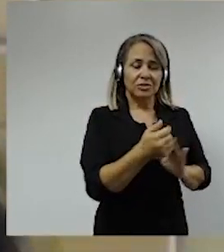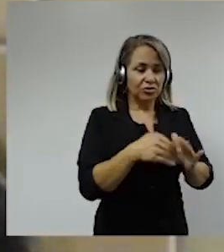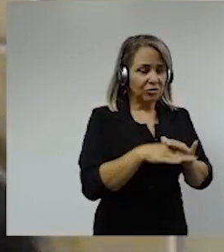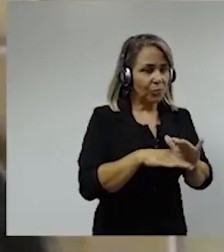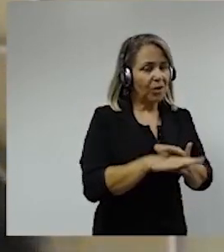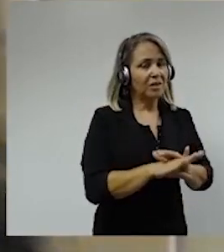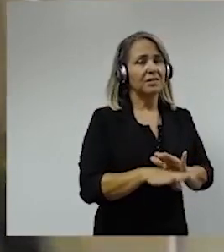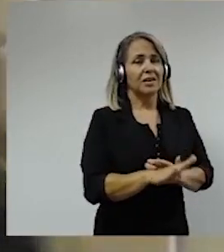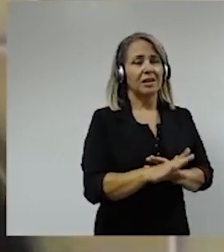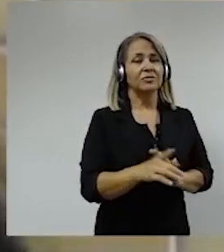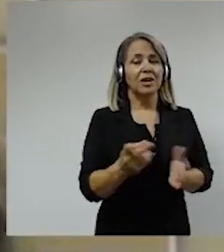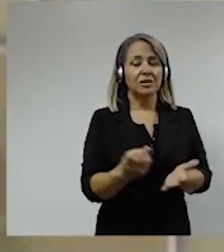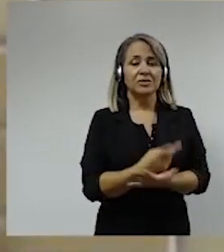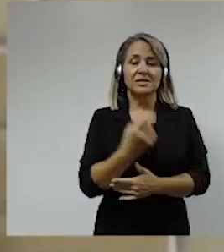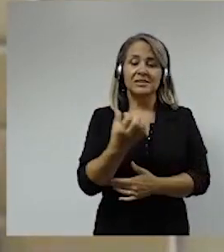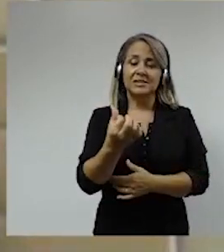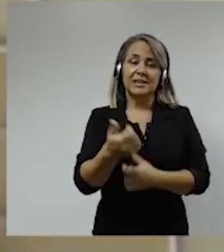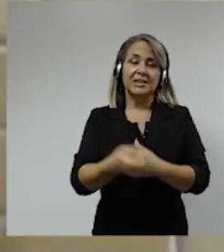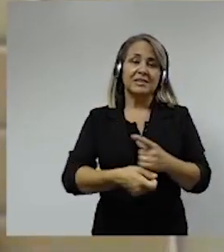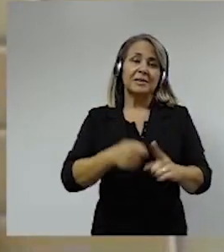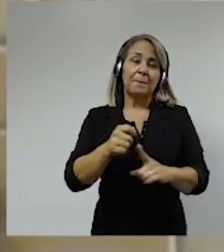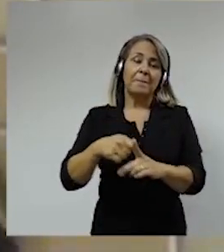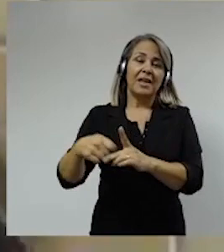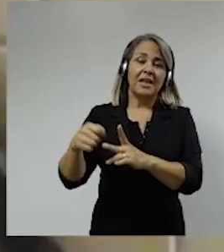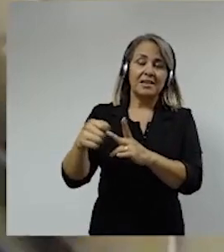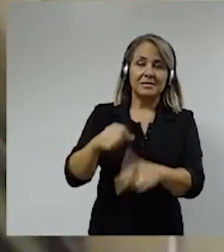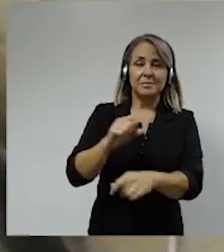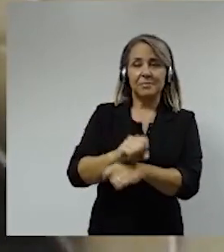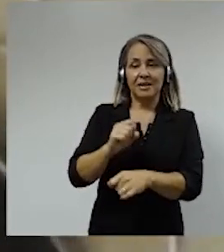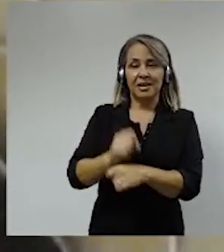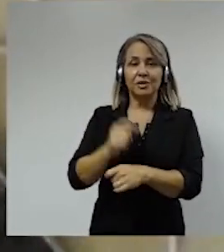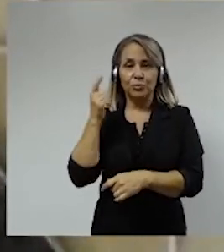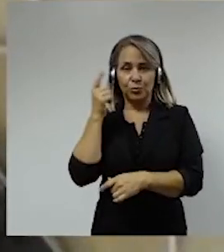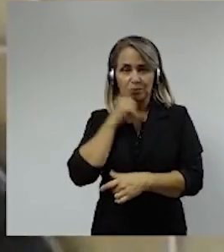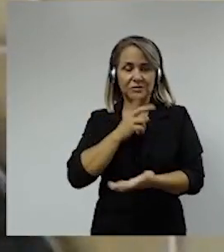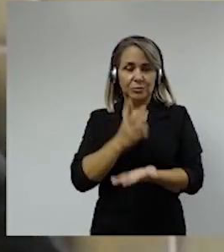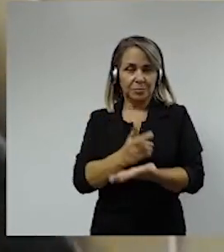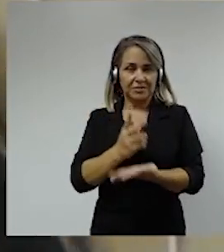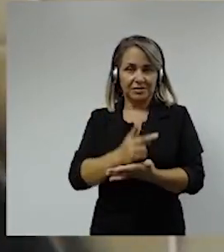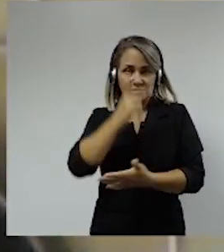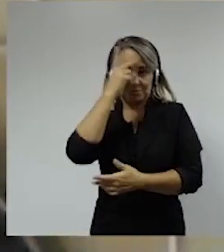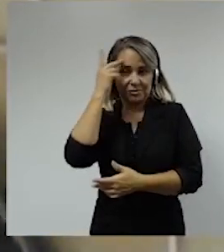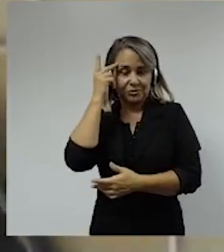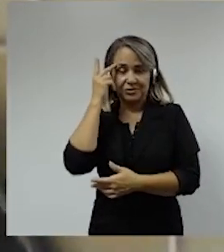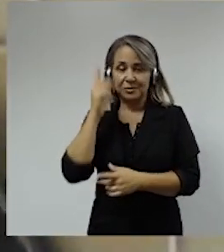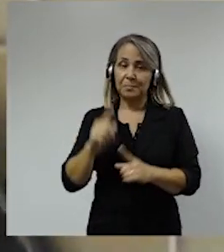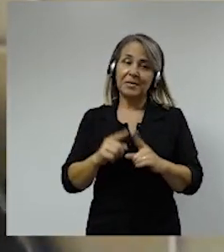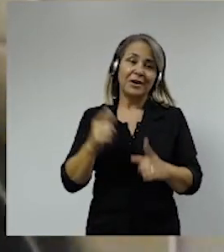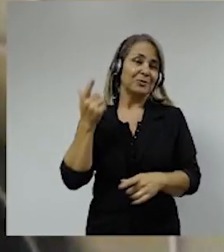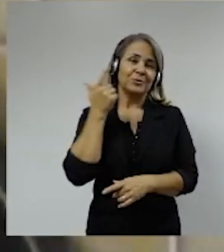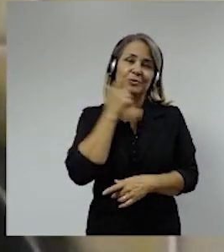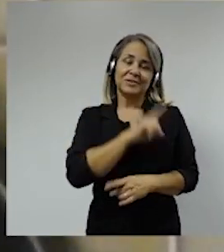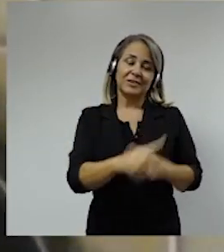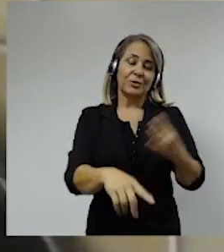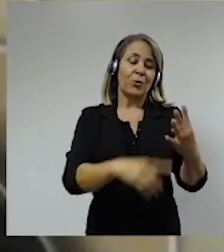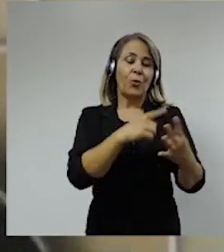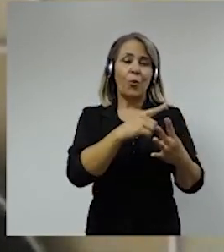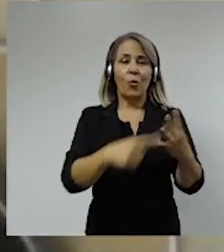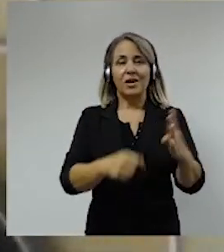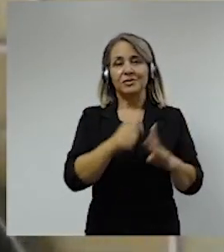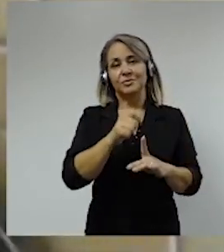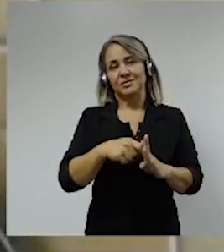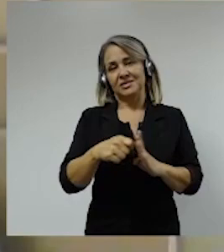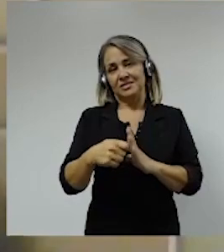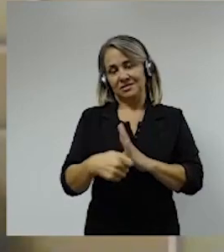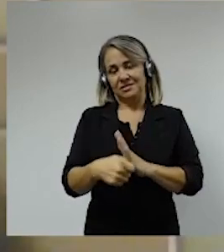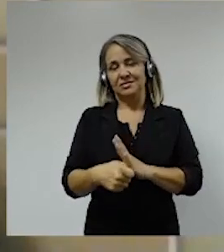eu tenho um caixa durante 6 meses, se ficar 6 meses em pandemia, eu sei que eu consigo manter meus funcionários, e ele não conseguiu 4 meses. Então,